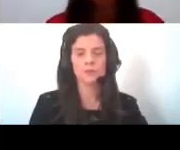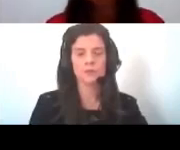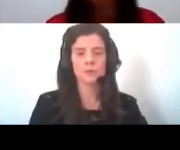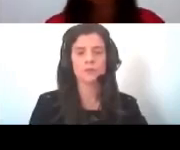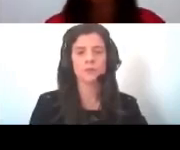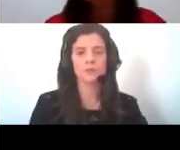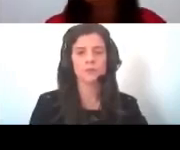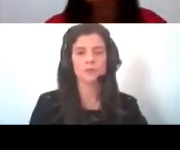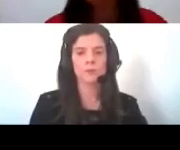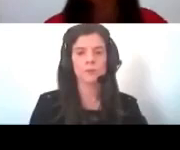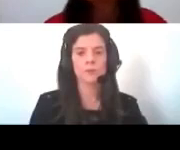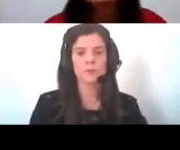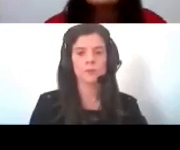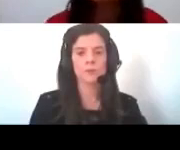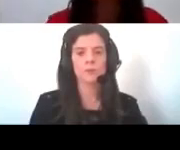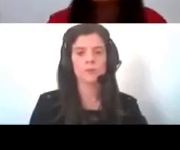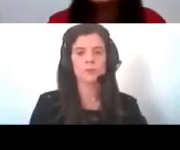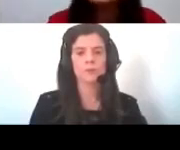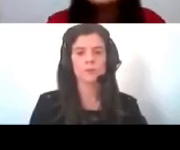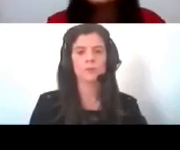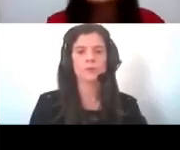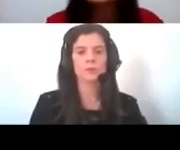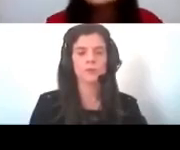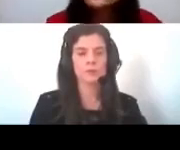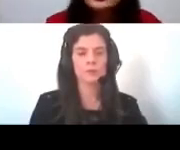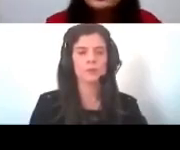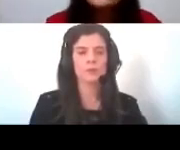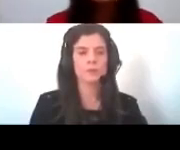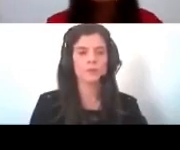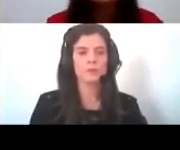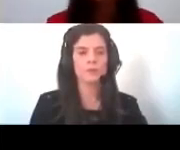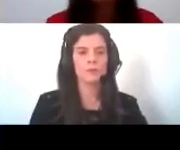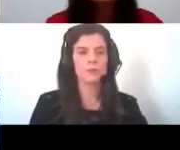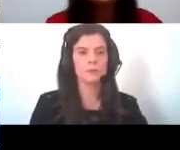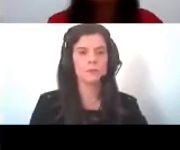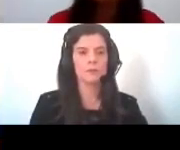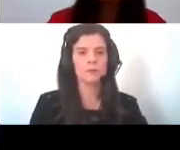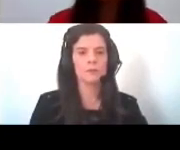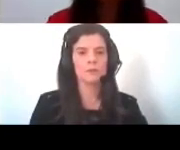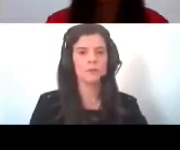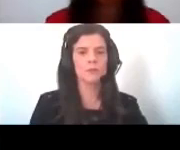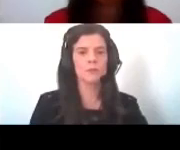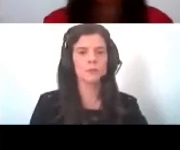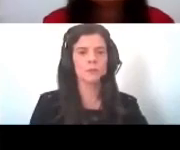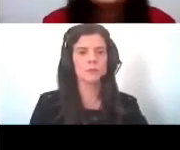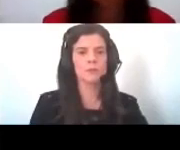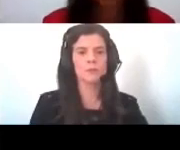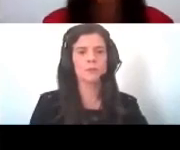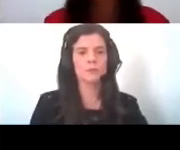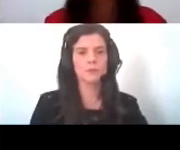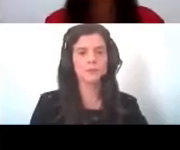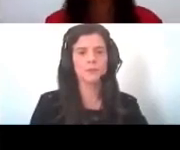privada e atua também na indústria, no comércio, na prestação de serviço e turismo. Além disso, ela tem